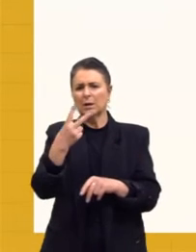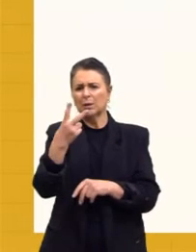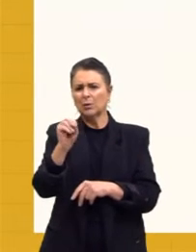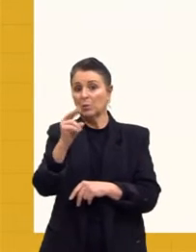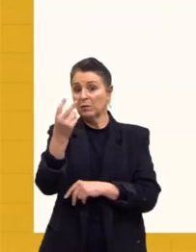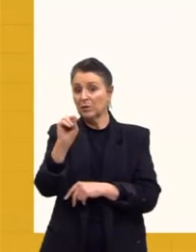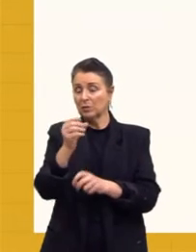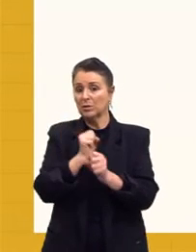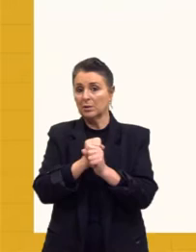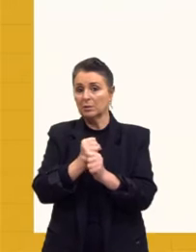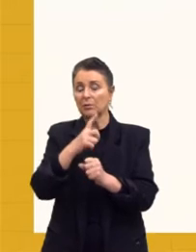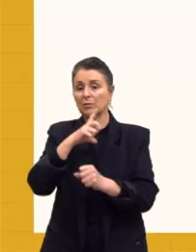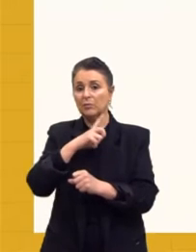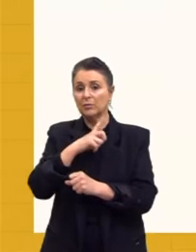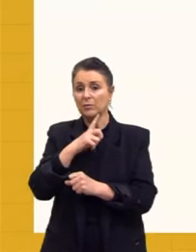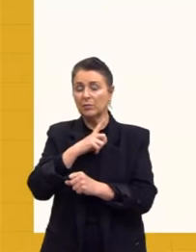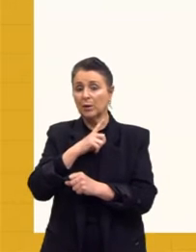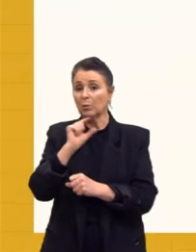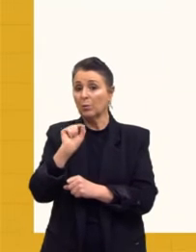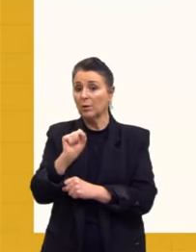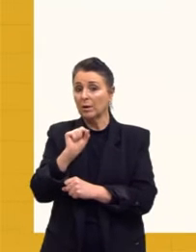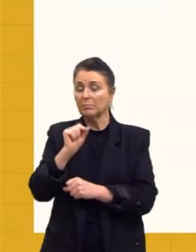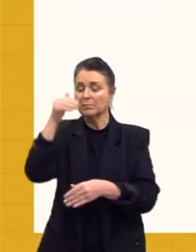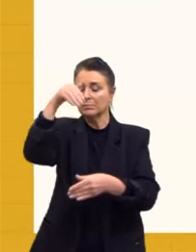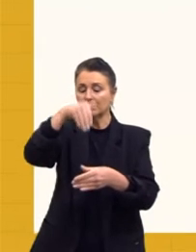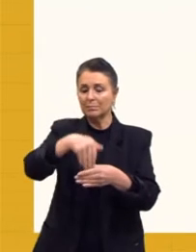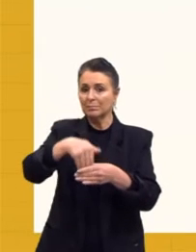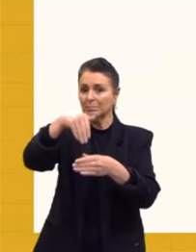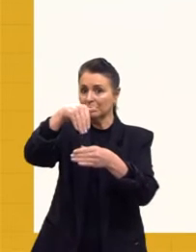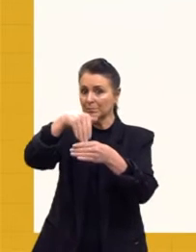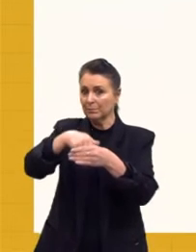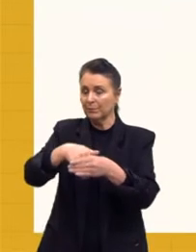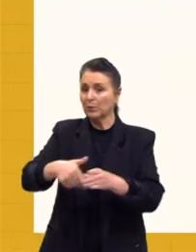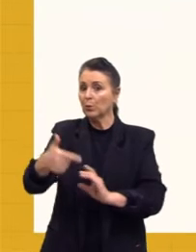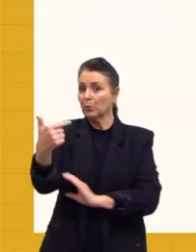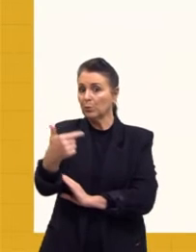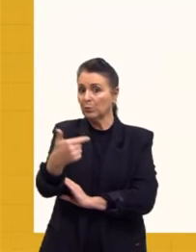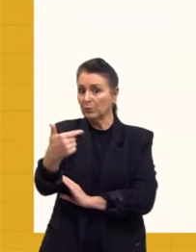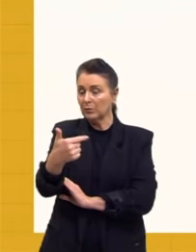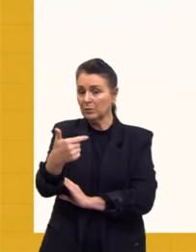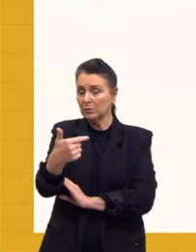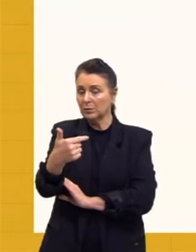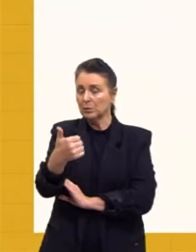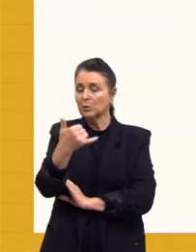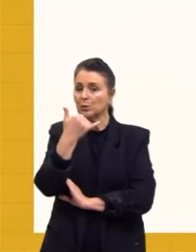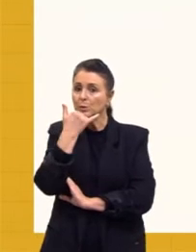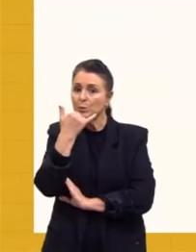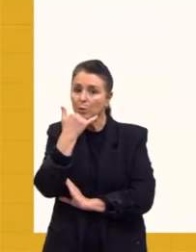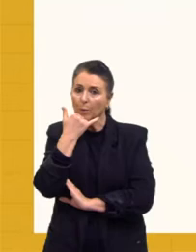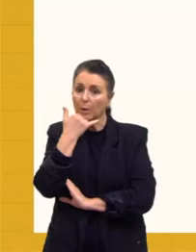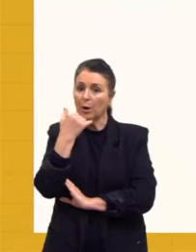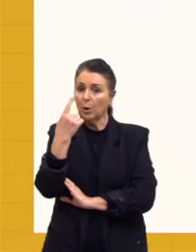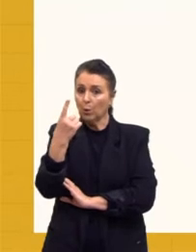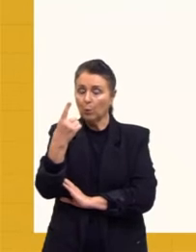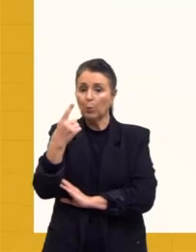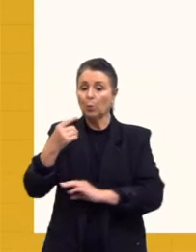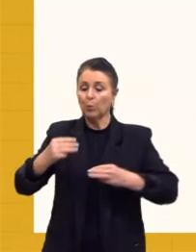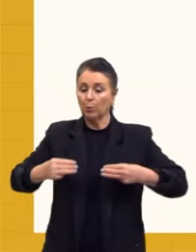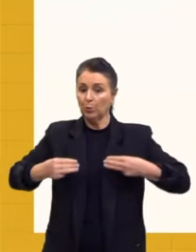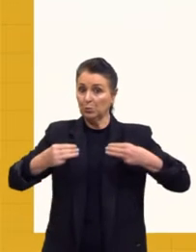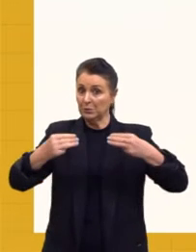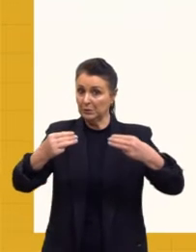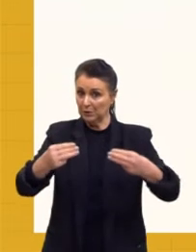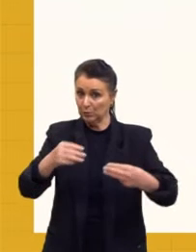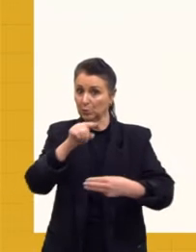2020 né nós tivemos as as eleições E aí o vice o vício não desculpa um dos ministros do